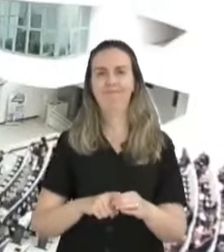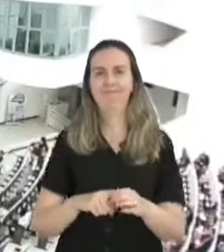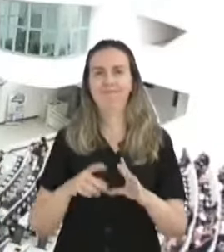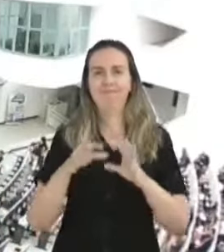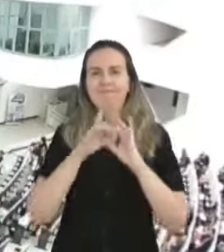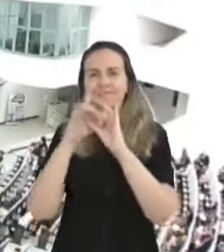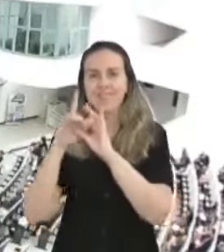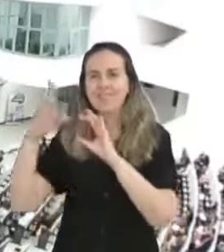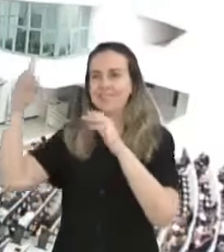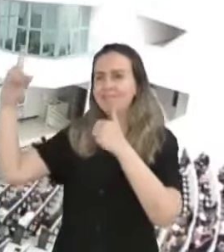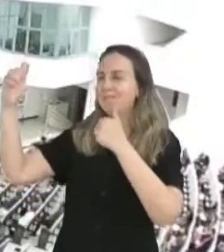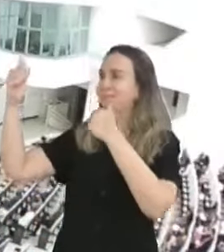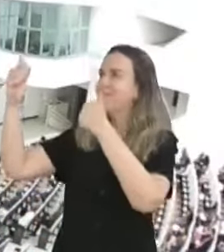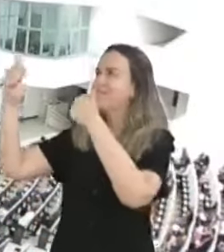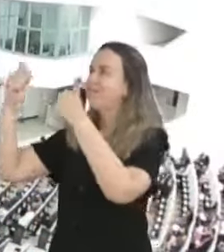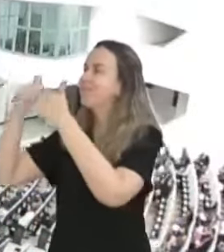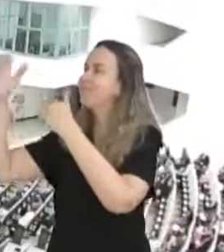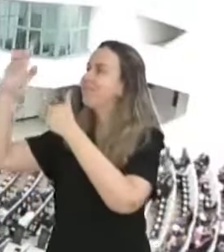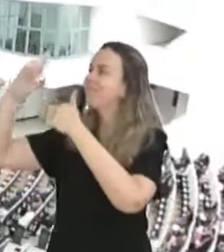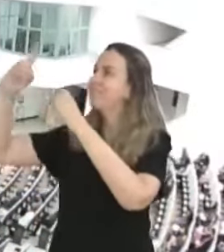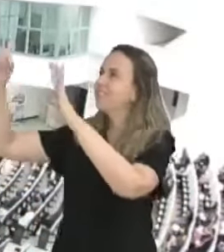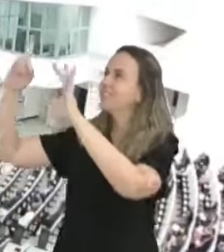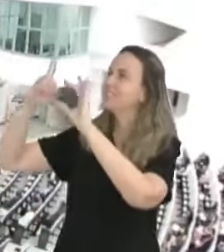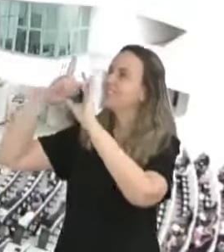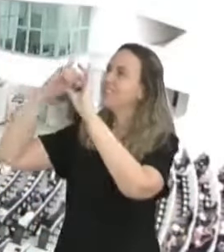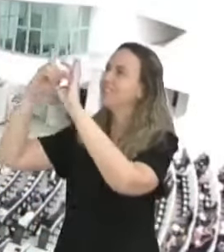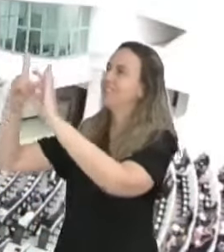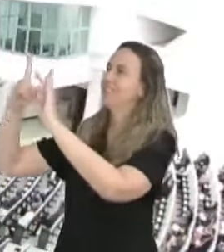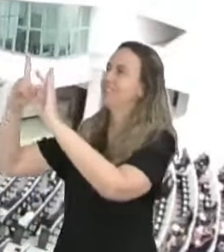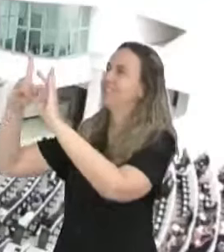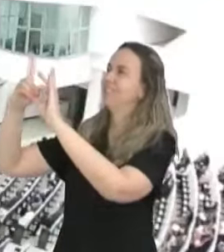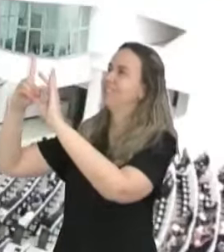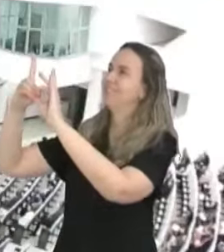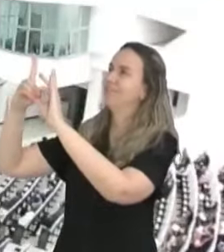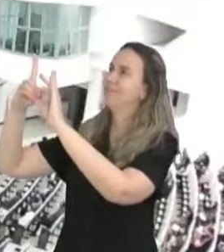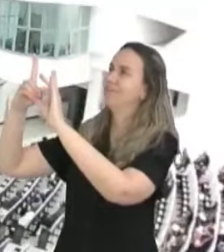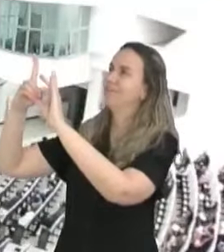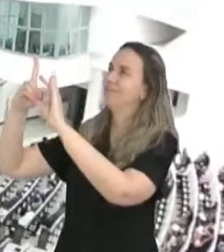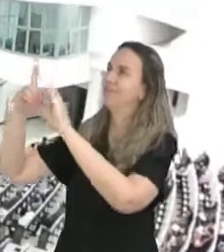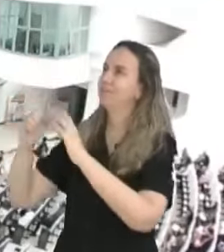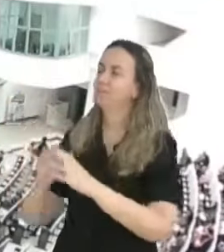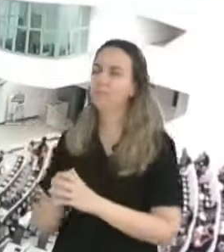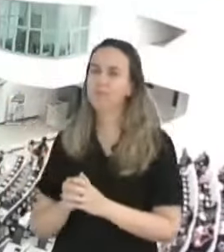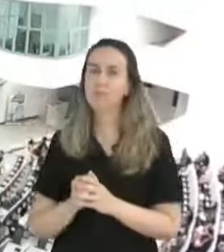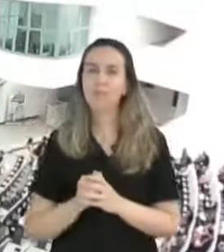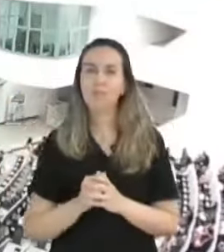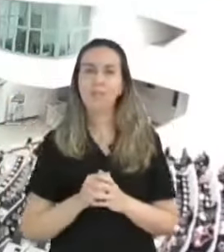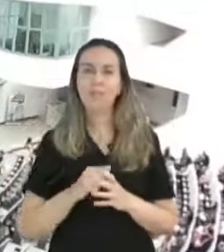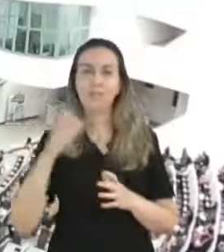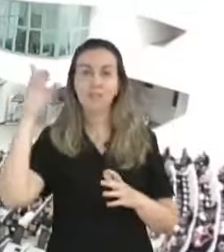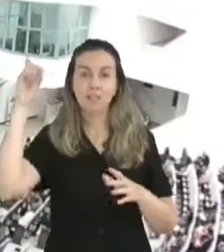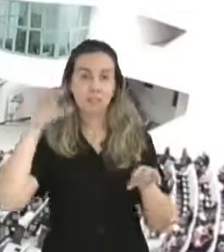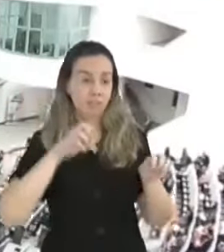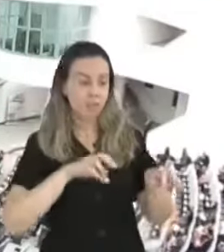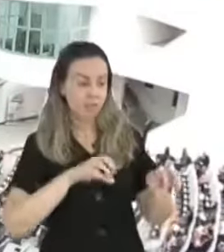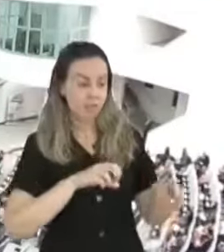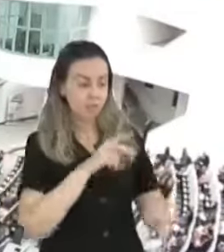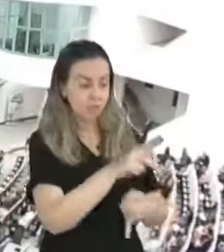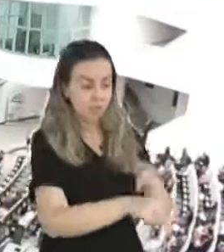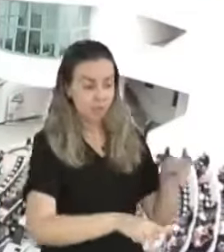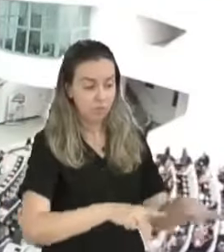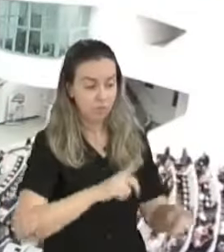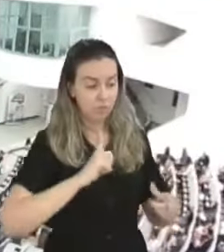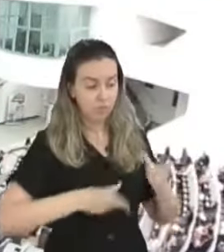no capítulo 10 e versículo 21, que os restantes de Israel se converterão ao Deus